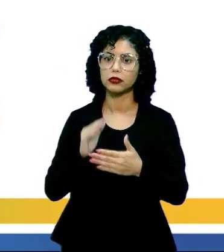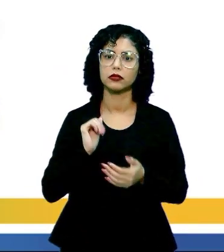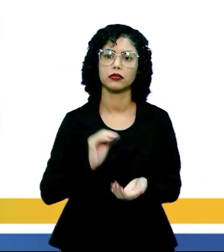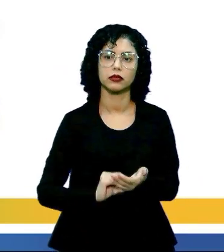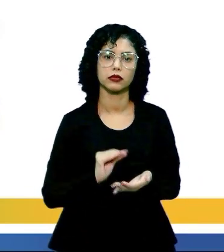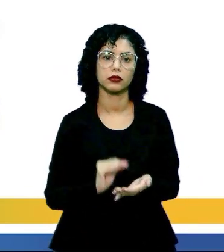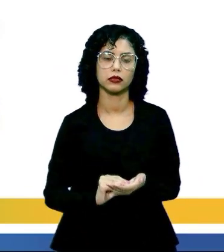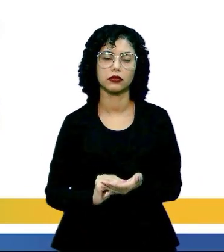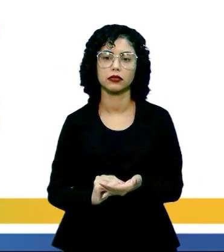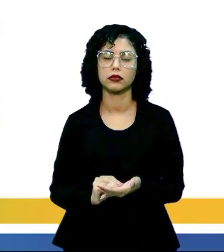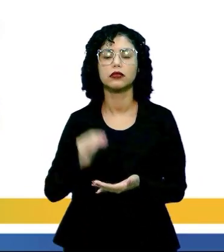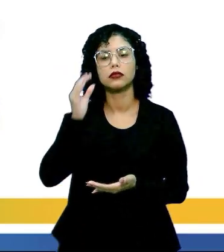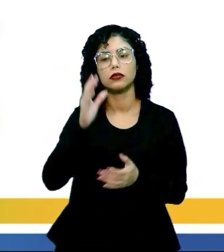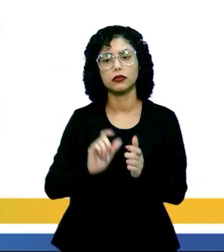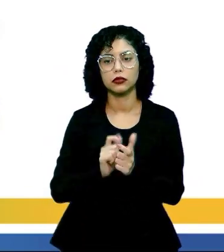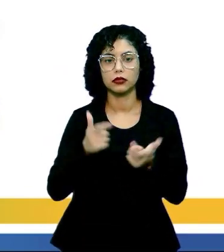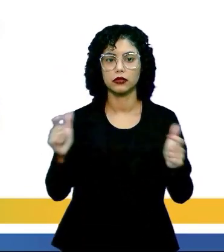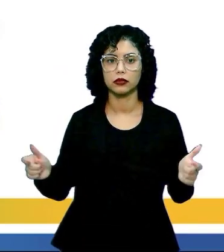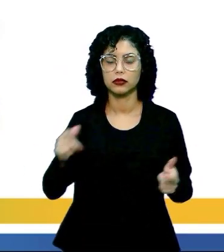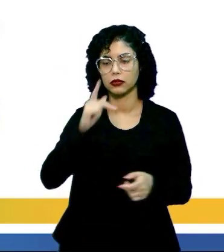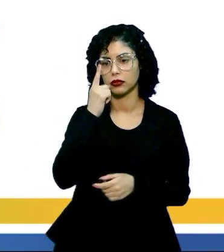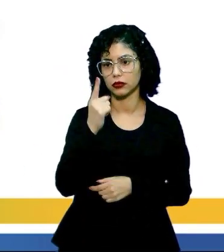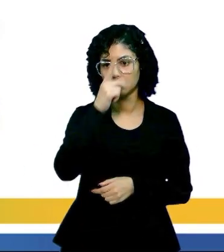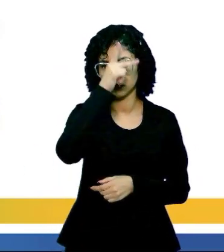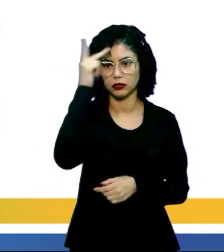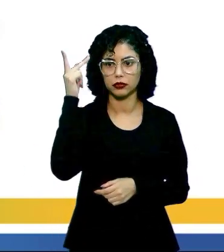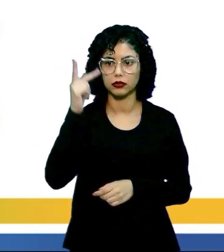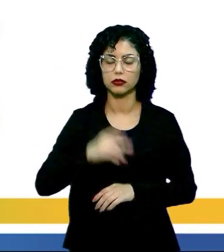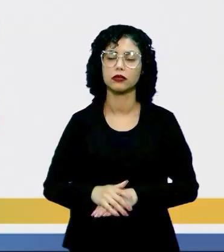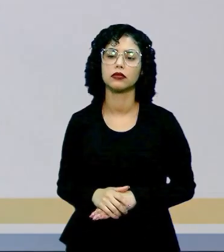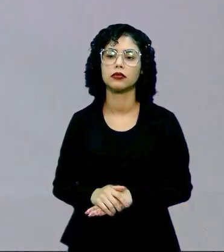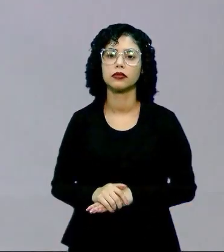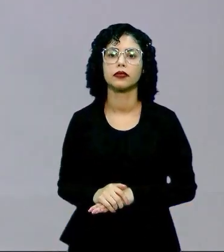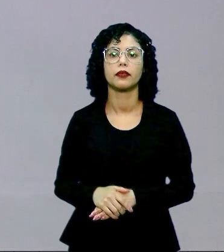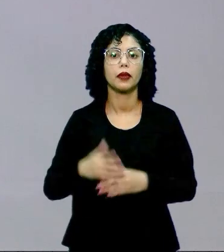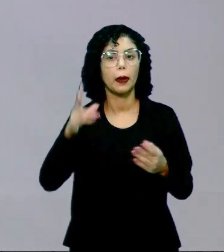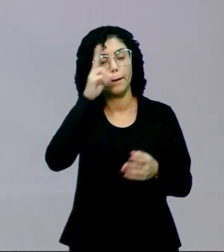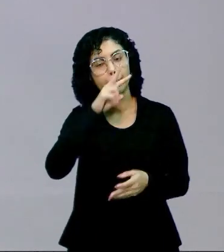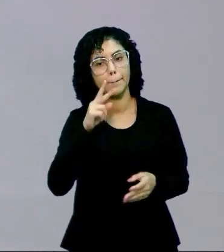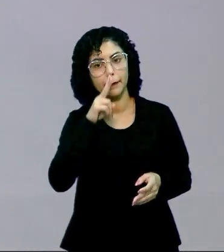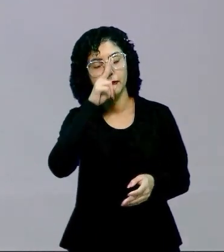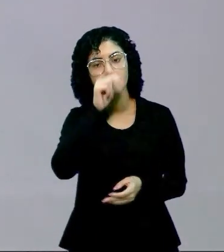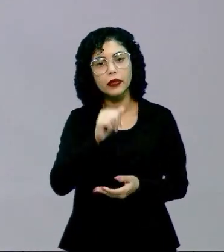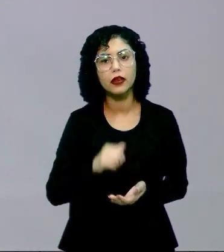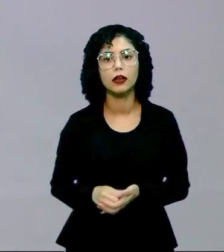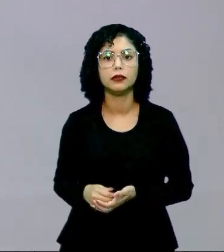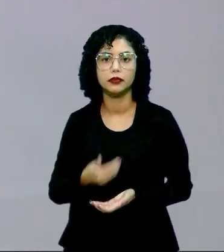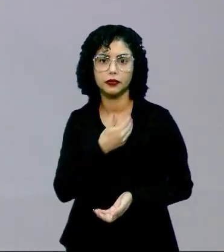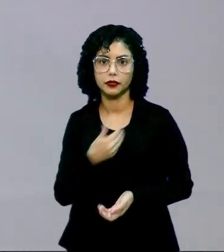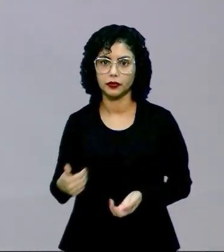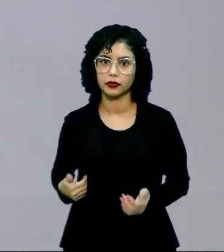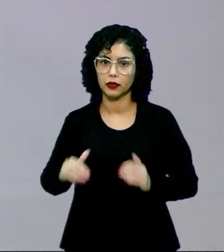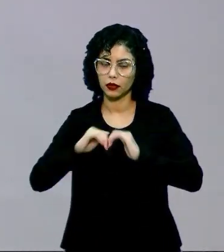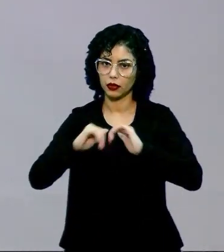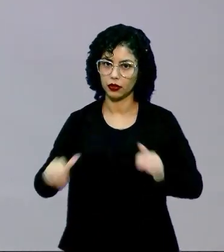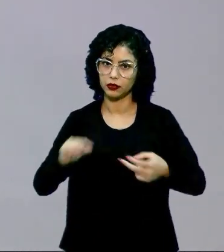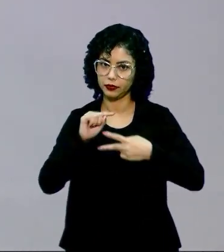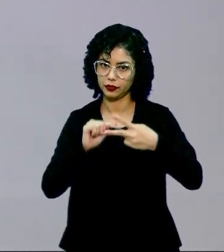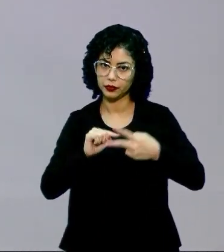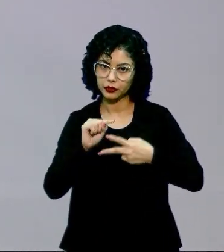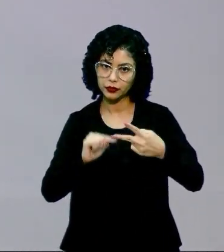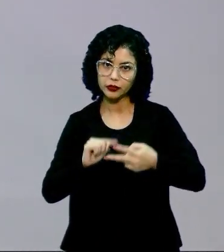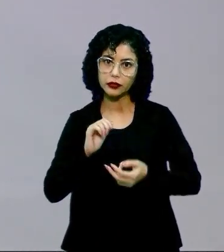impedir a sua concentração em uma só pessoa. Né? Lembra que o poder na República era dividido entre